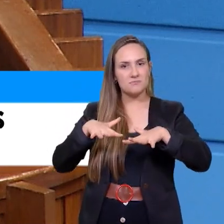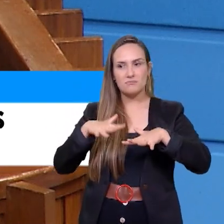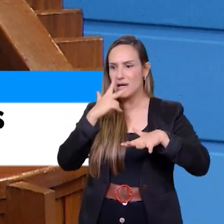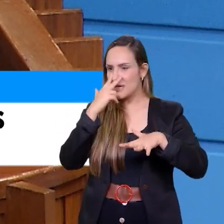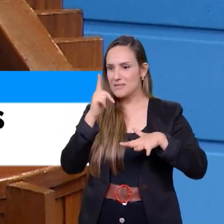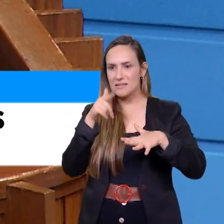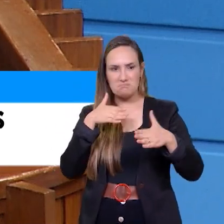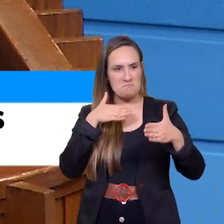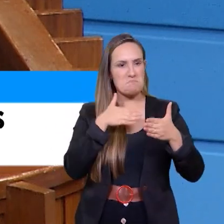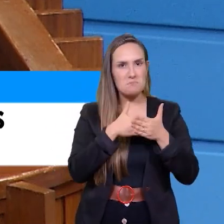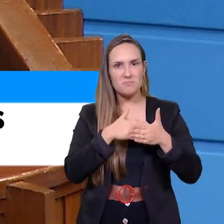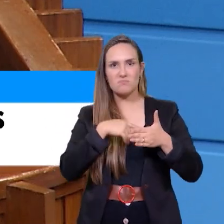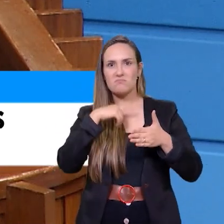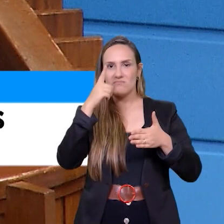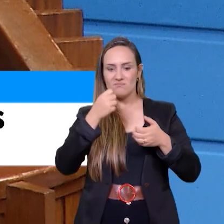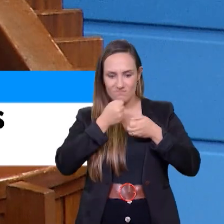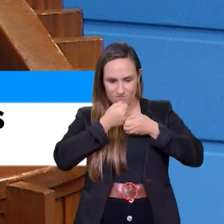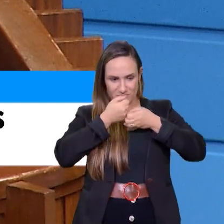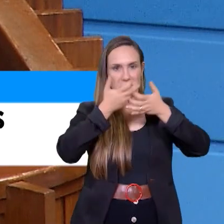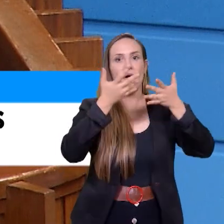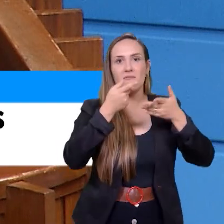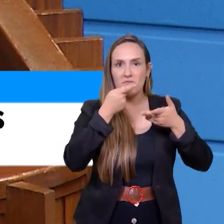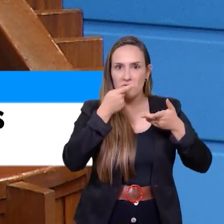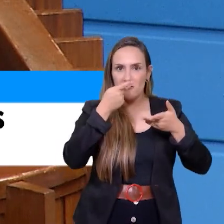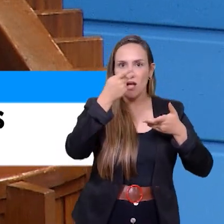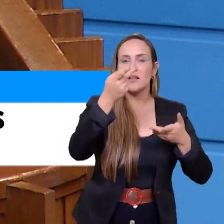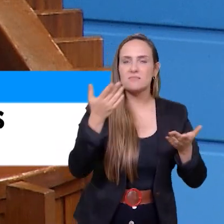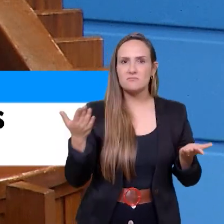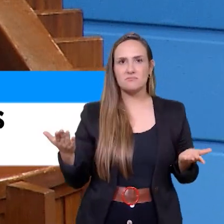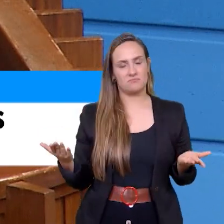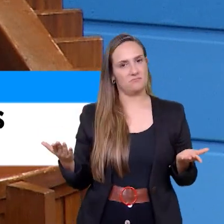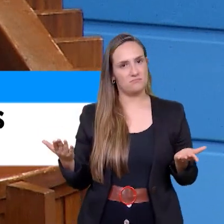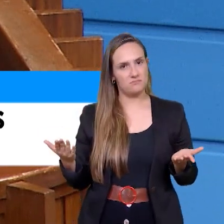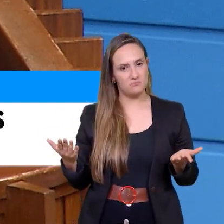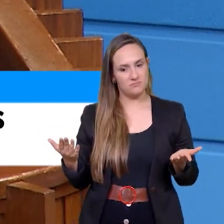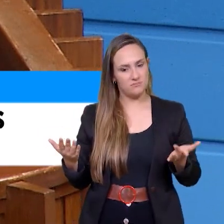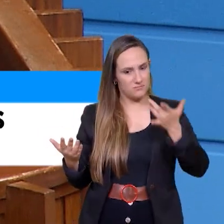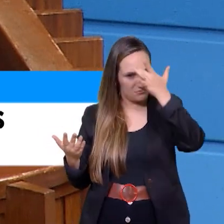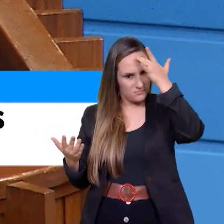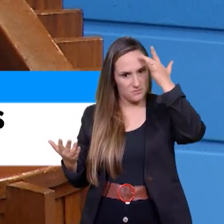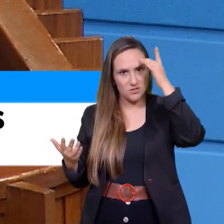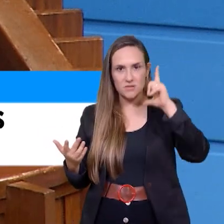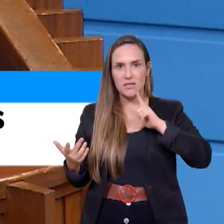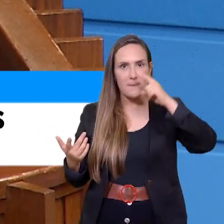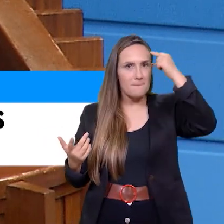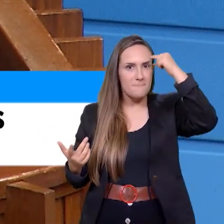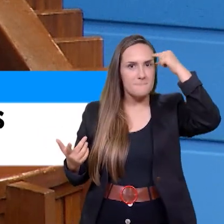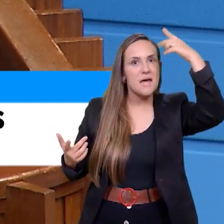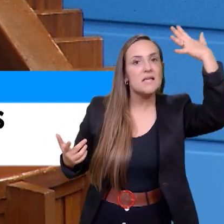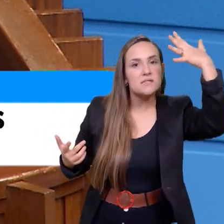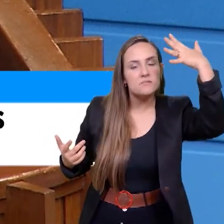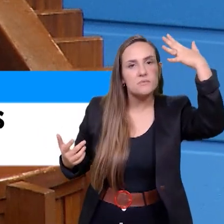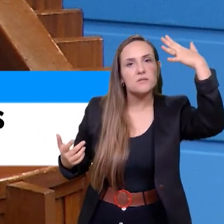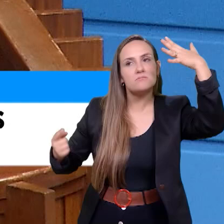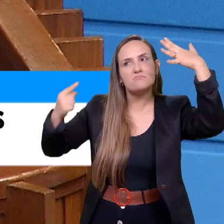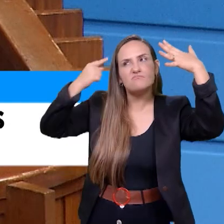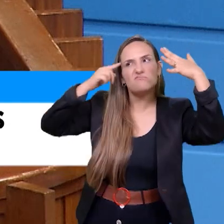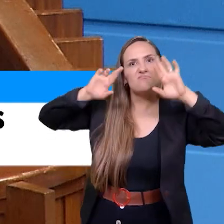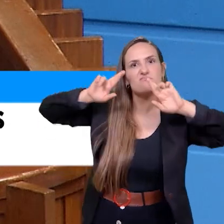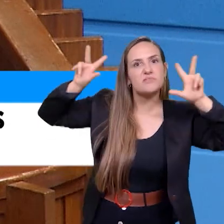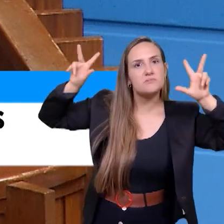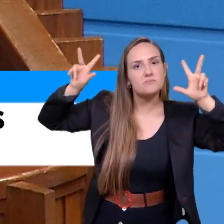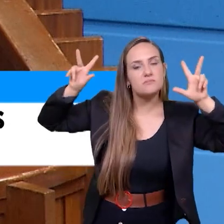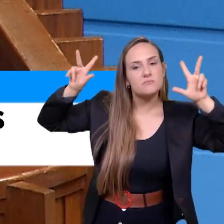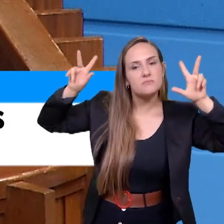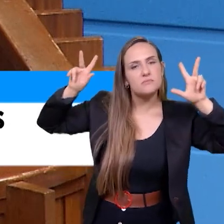e limitação da liberdade de expressão de pessoas que estão trazendo ideias, de pessoas que